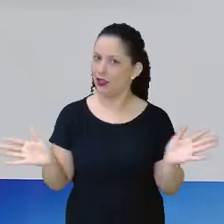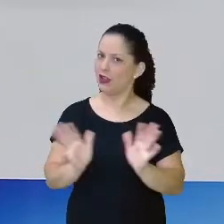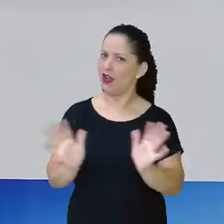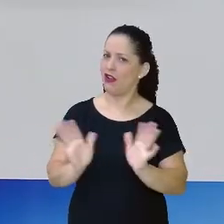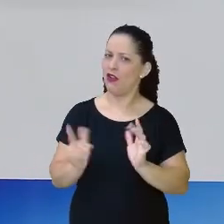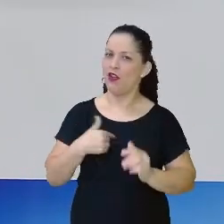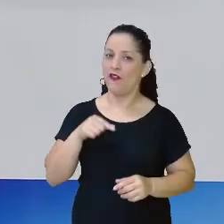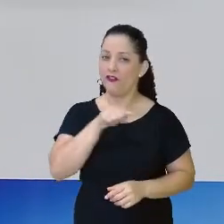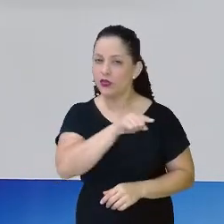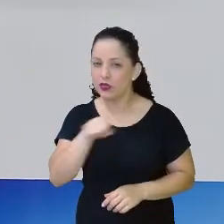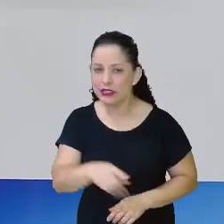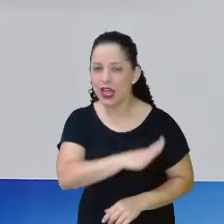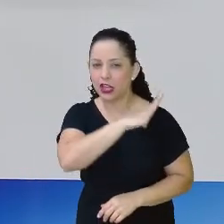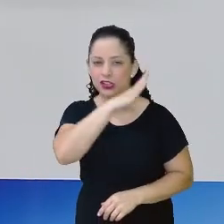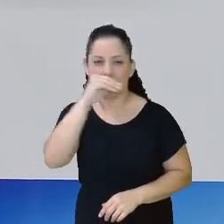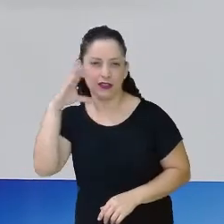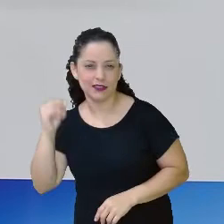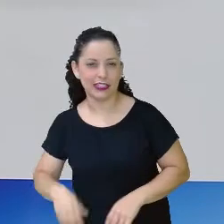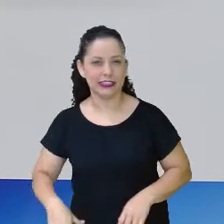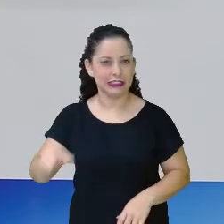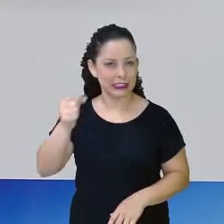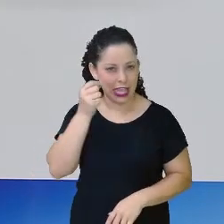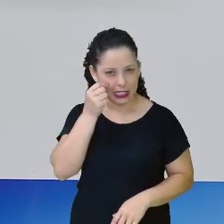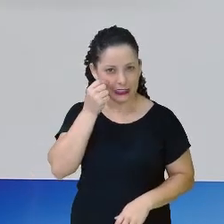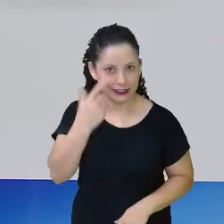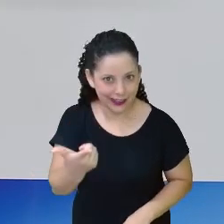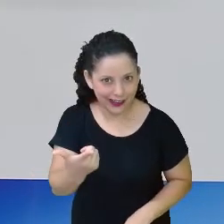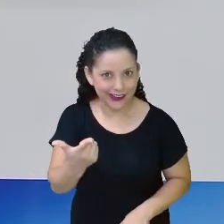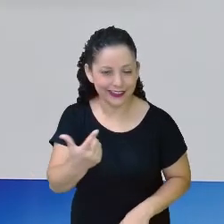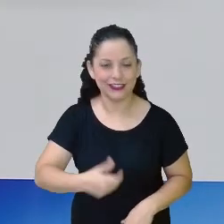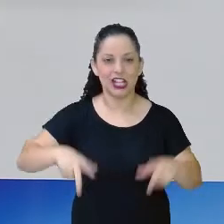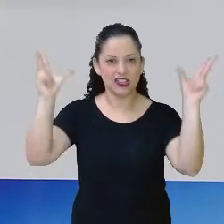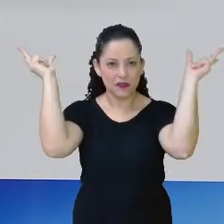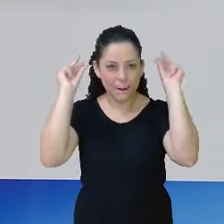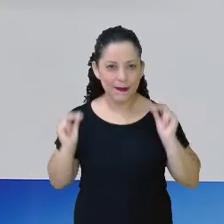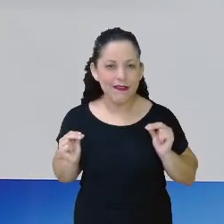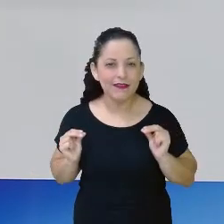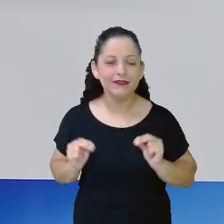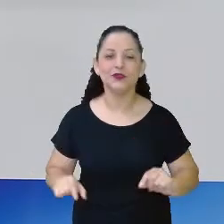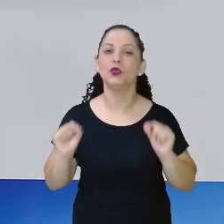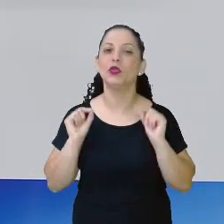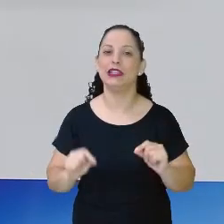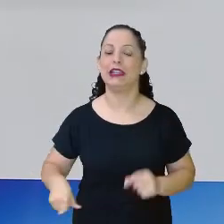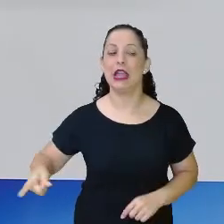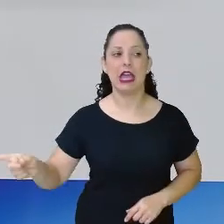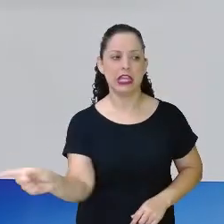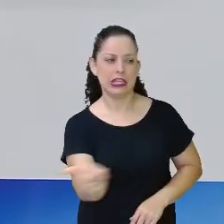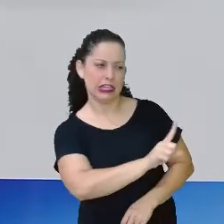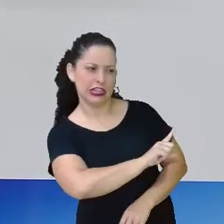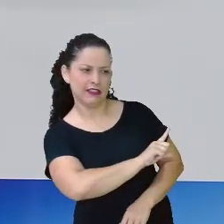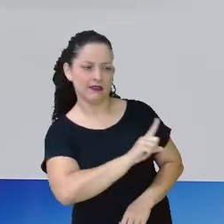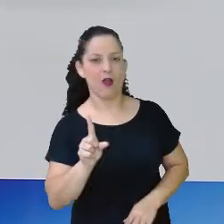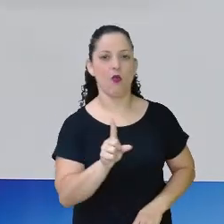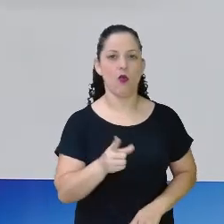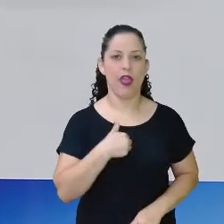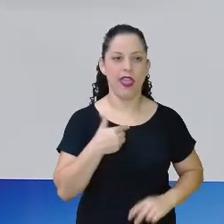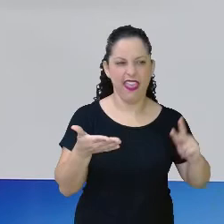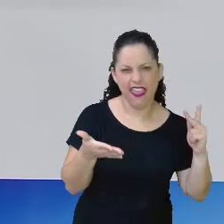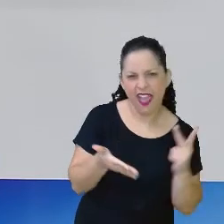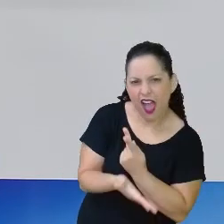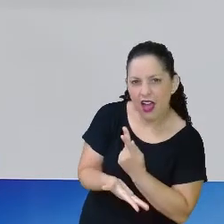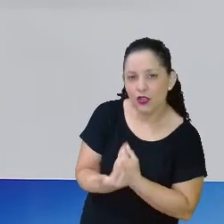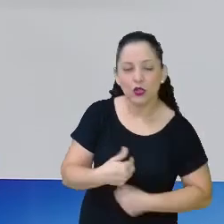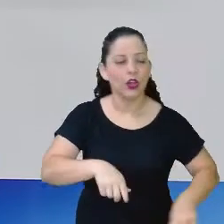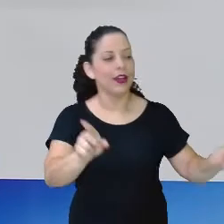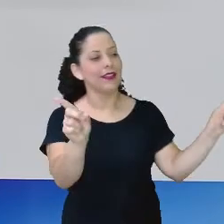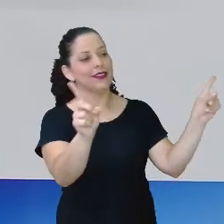antenado, esperto, tem uma palavrinha maravilhosa que te ajuda muito, que é a palavrinha não. Vamos fazer coisa errada, olha